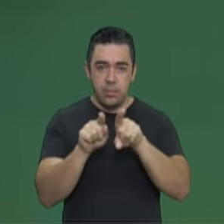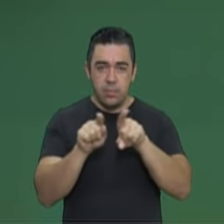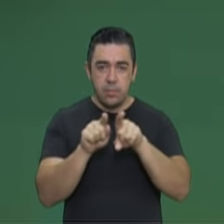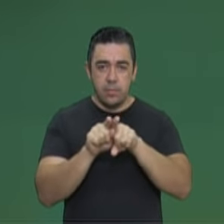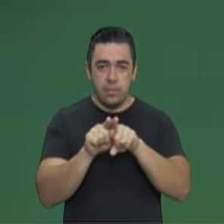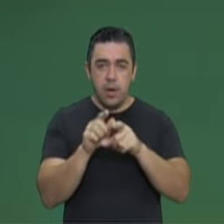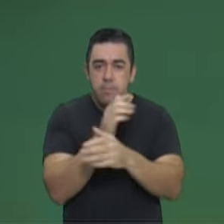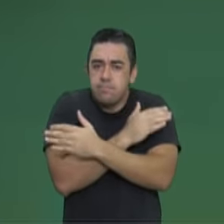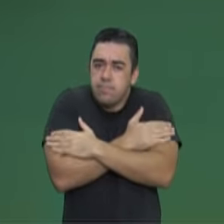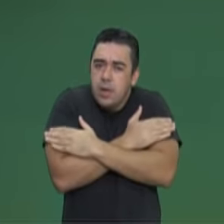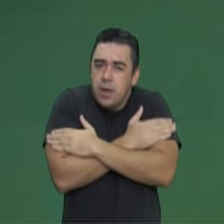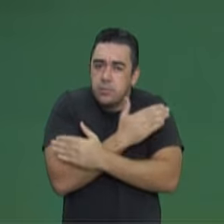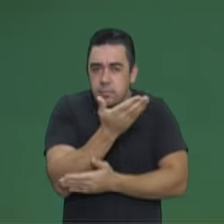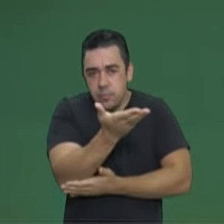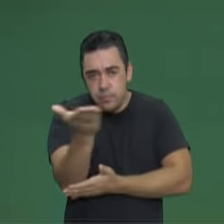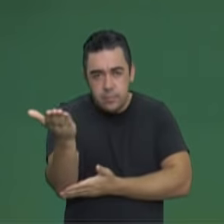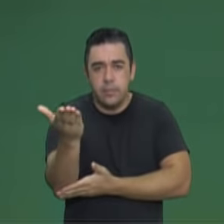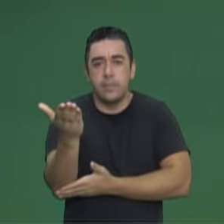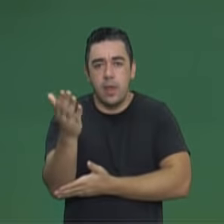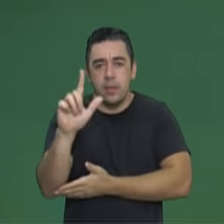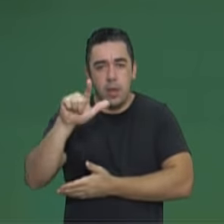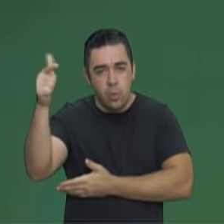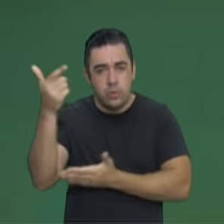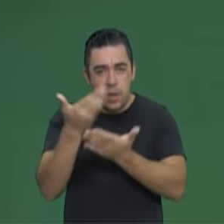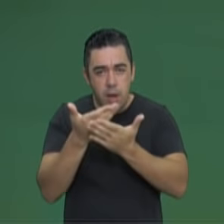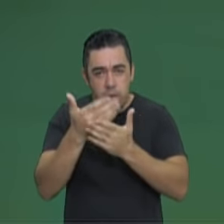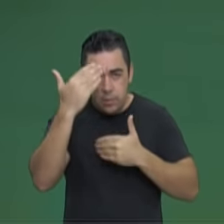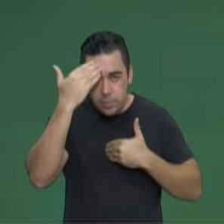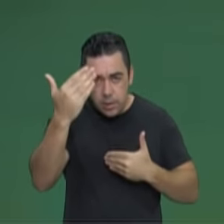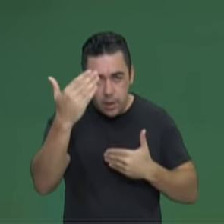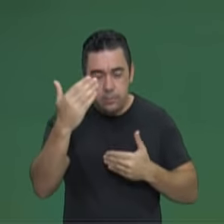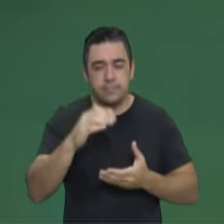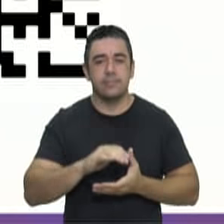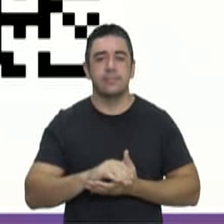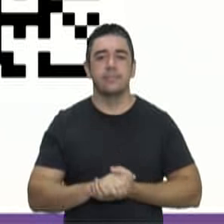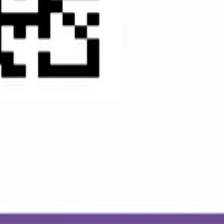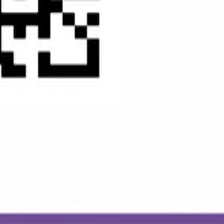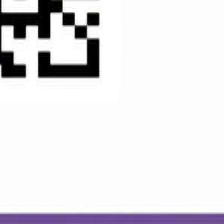deixar um forte abraço para você e até a nossa próxima aula. Muito obrigado e até breve.